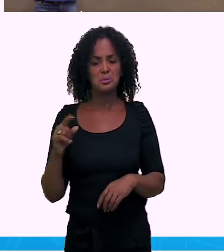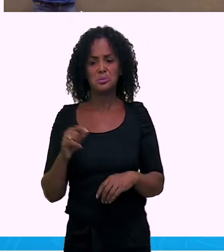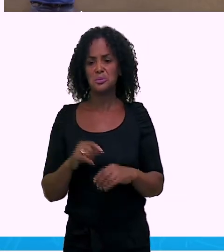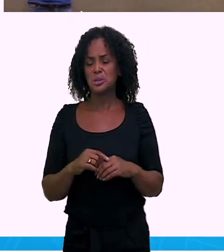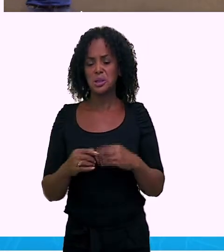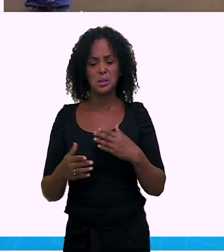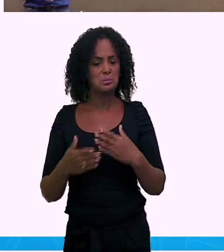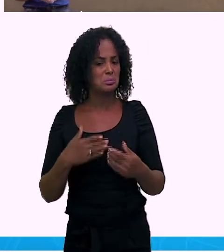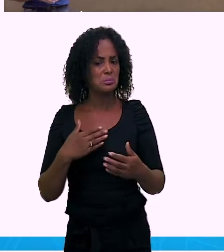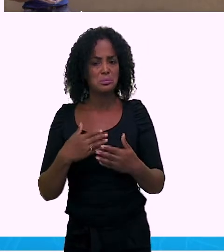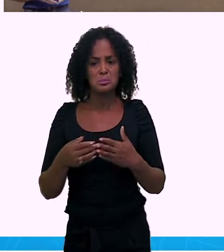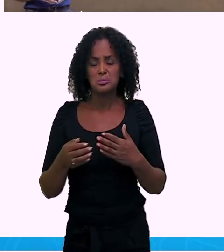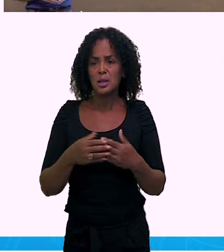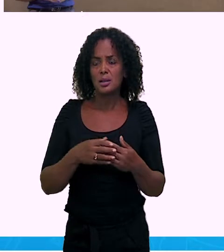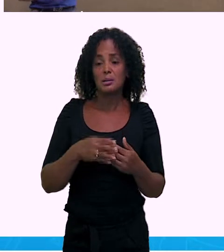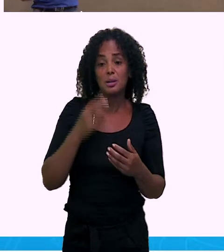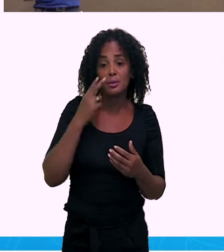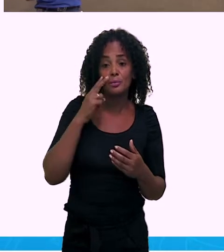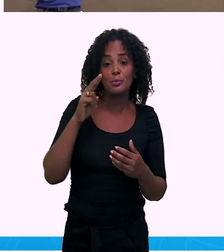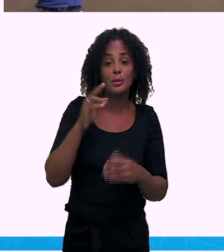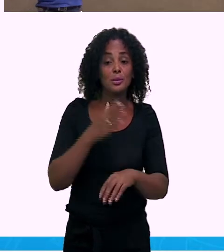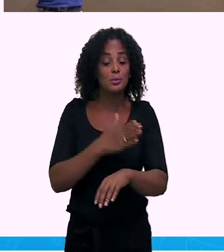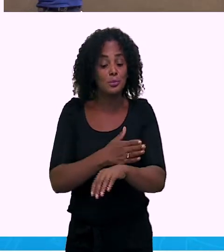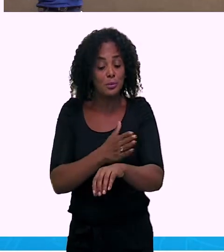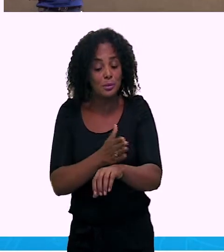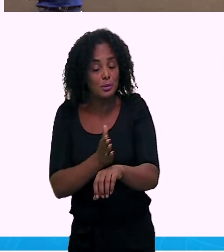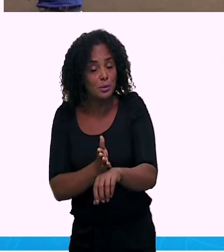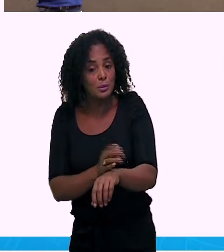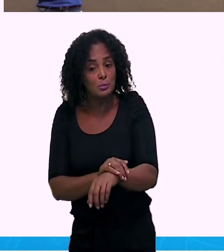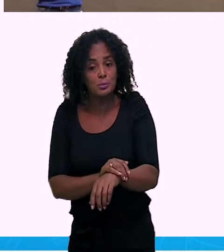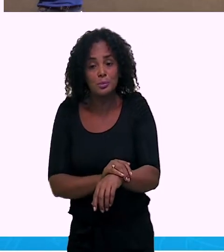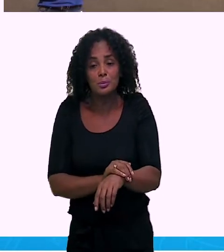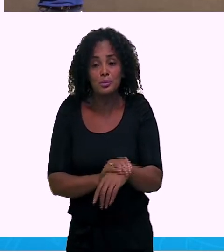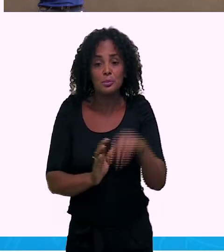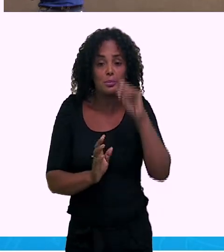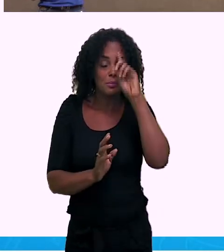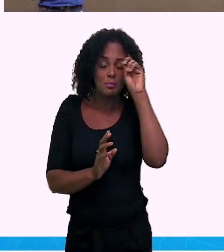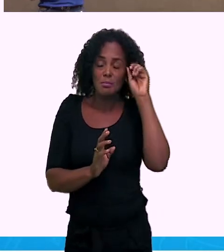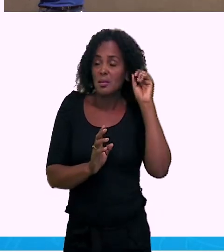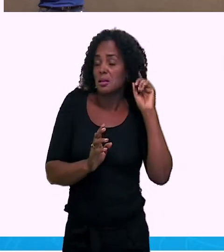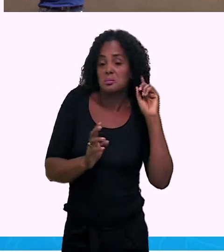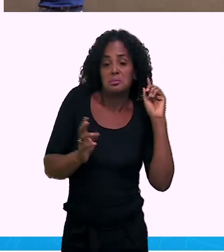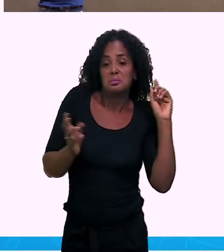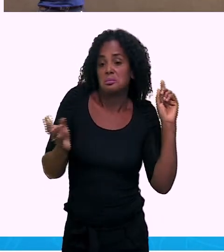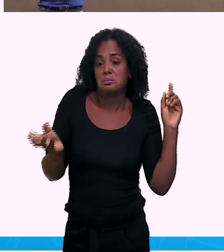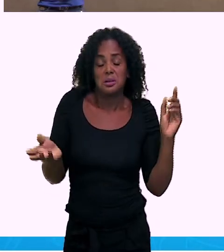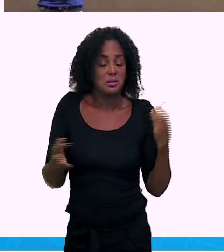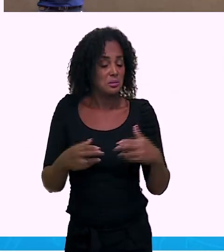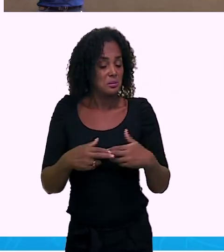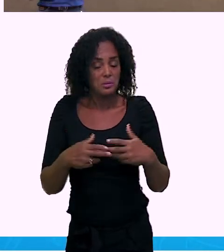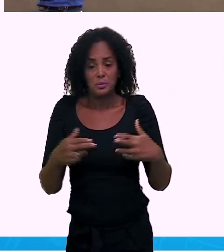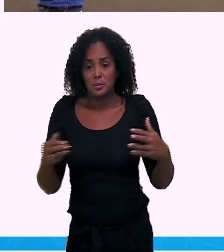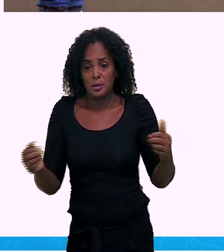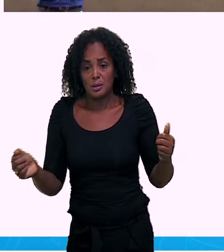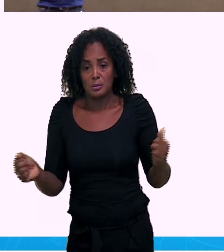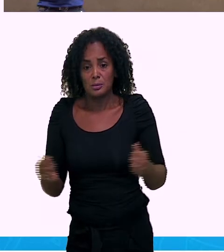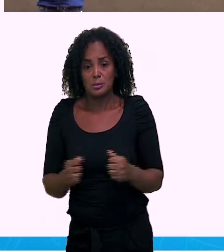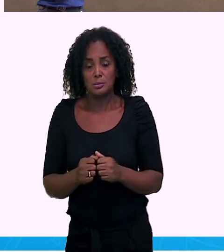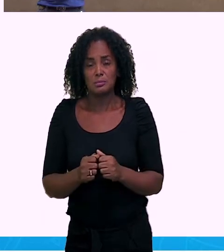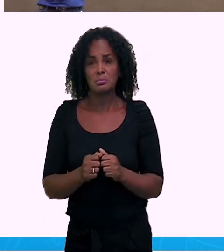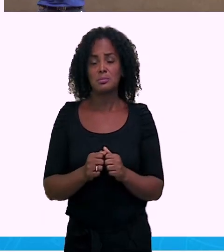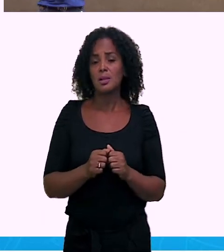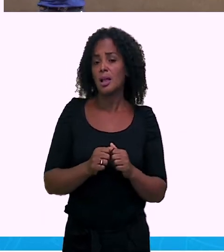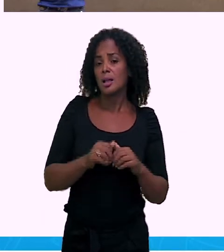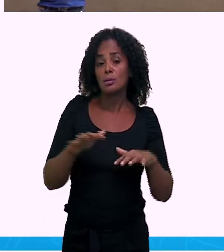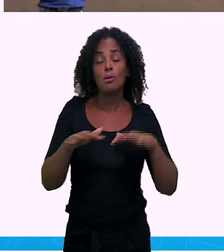aparelhos para medir o tempo como a gente tem hoje. Então, o tempo era medido de outras formas mesmo. Era medido pela